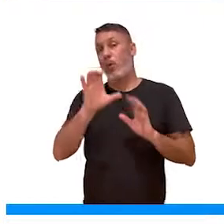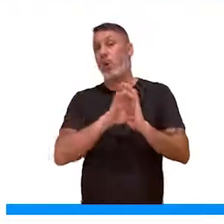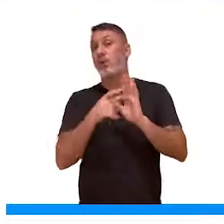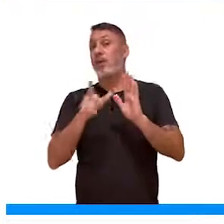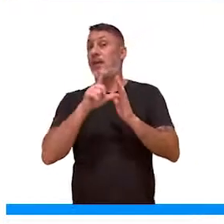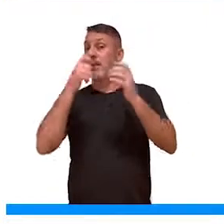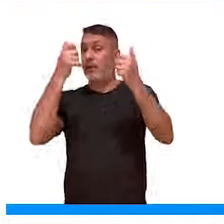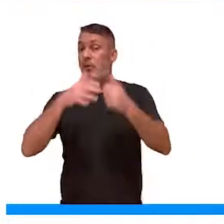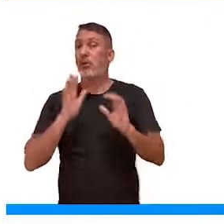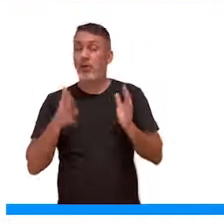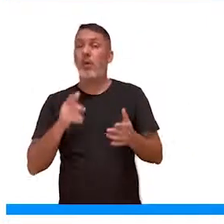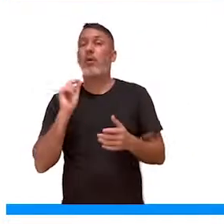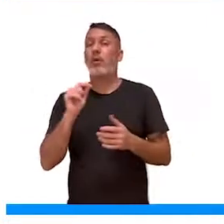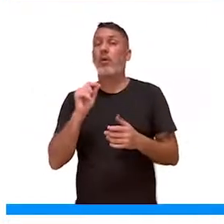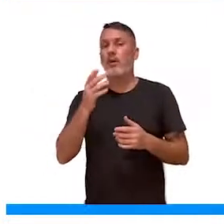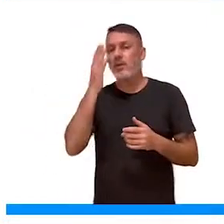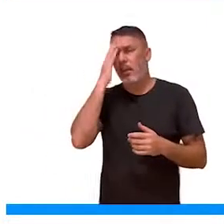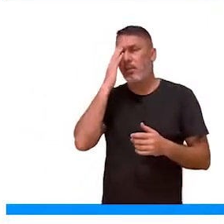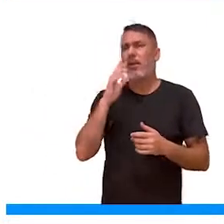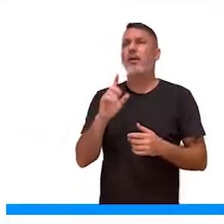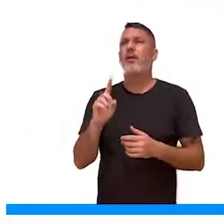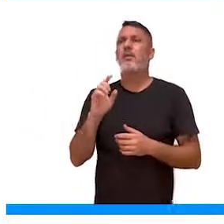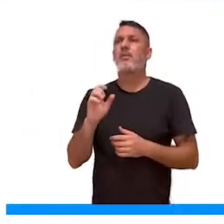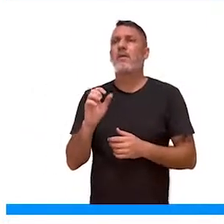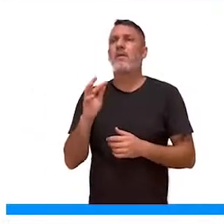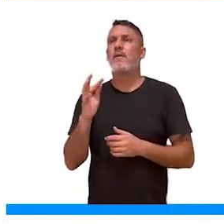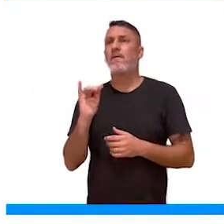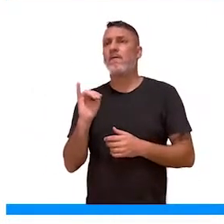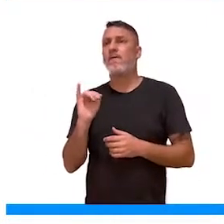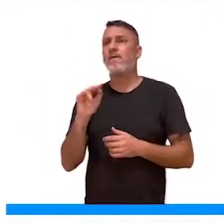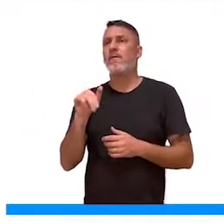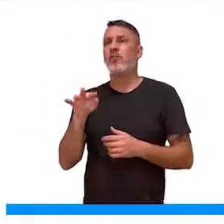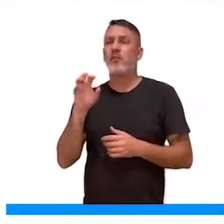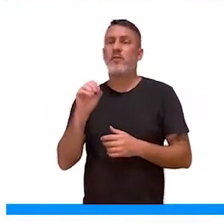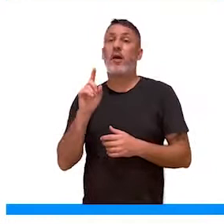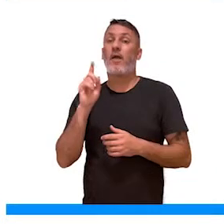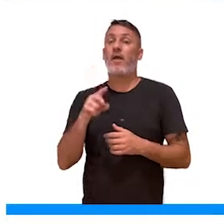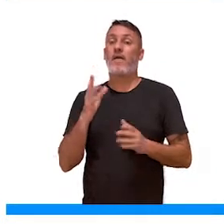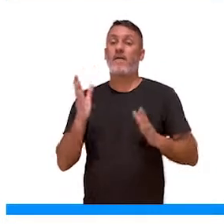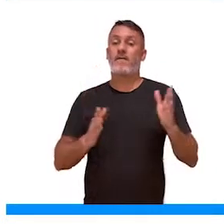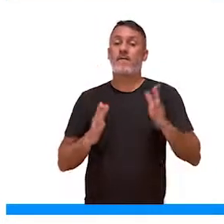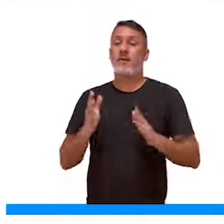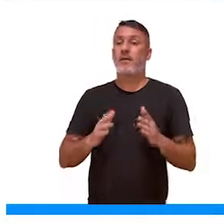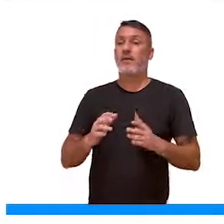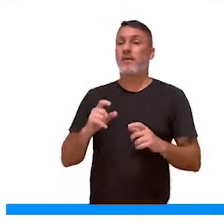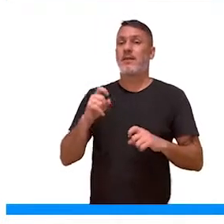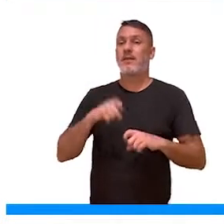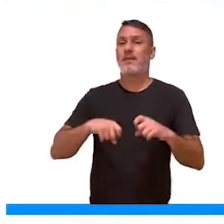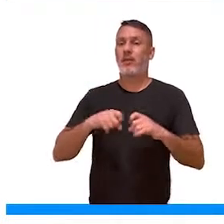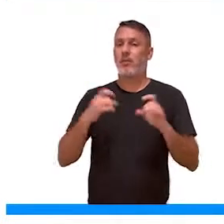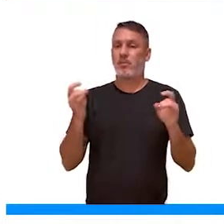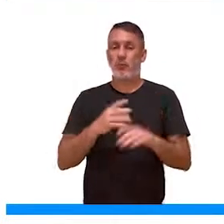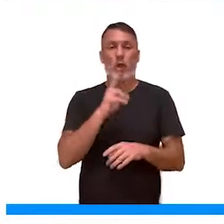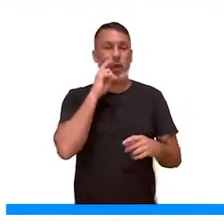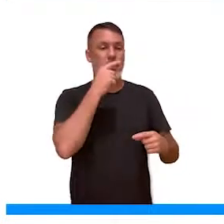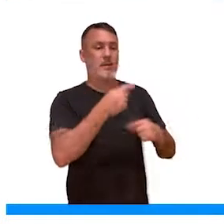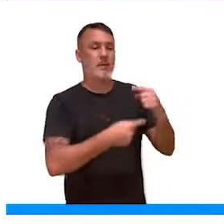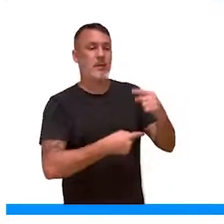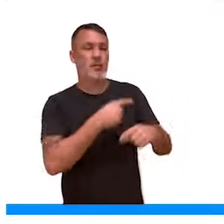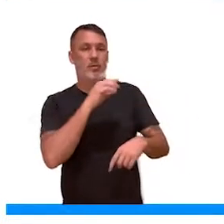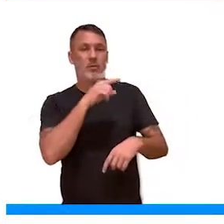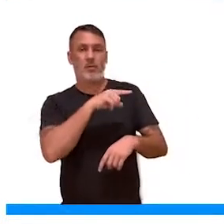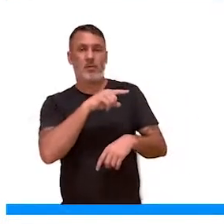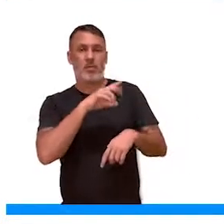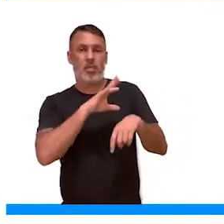o conceito que a gente deu? Hospedeiro definitivo é aquele que tem a fase sexuada. E se vocês observarem no ciclo de